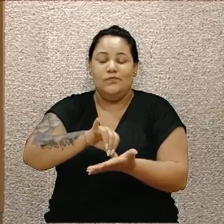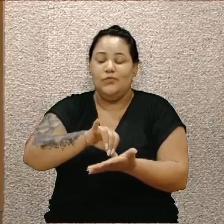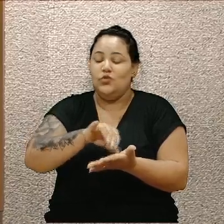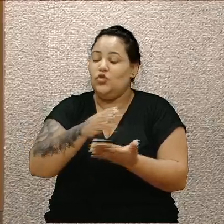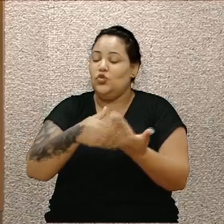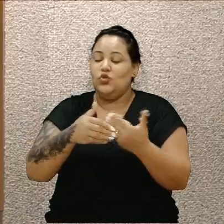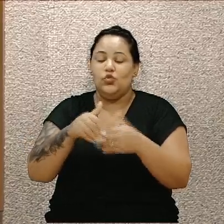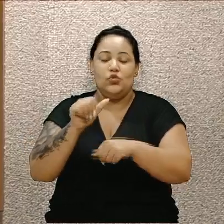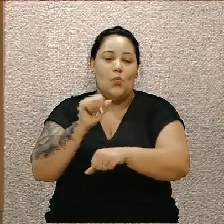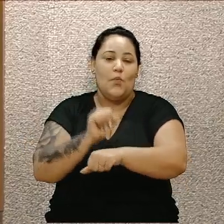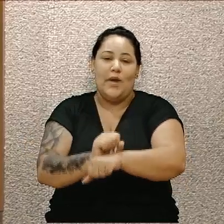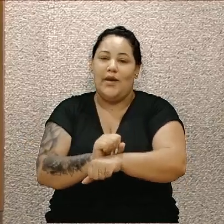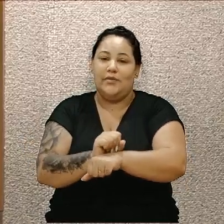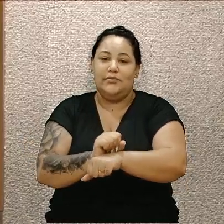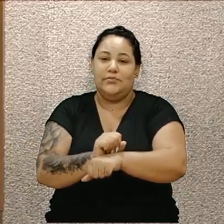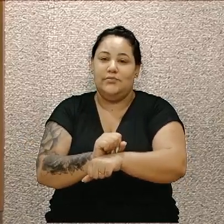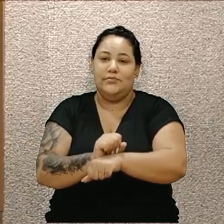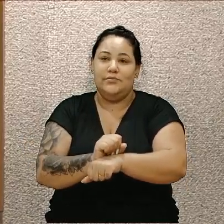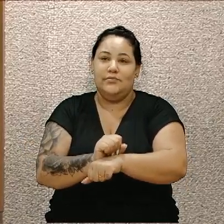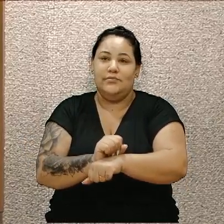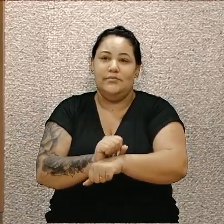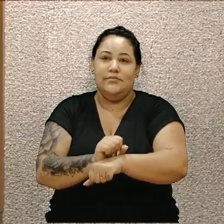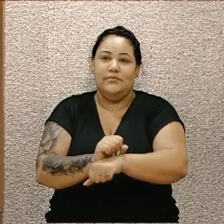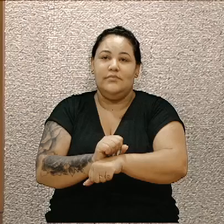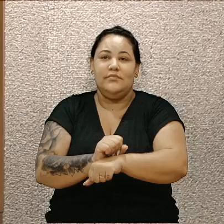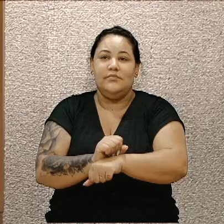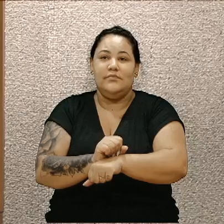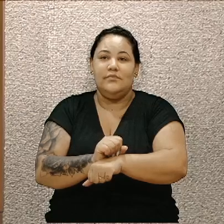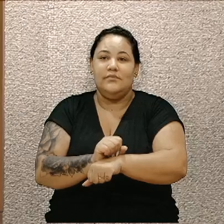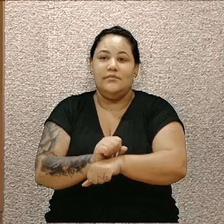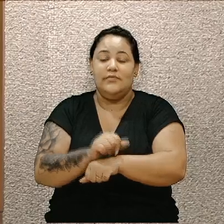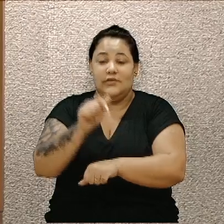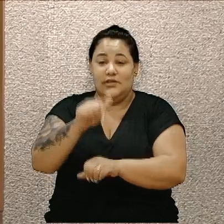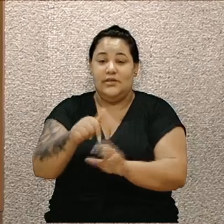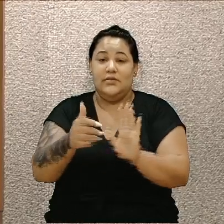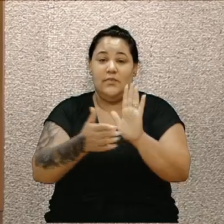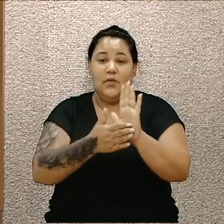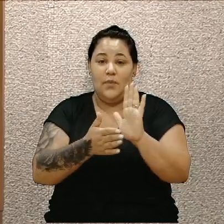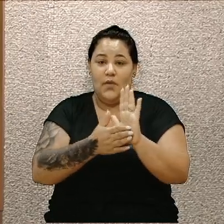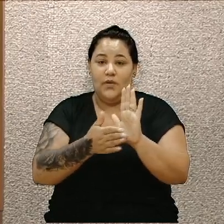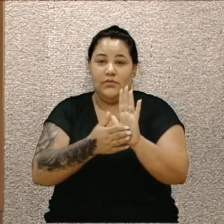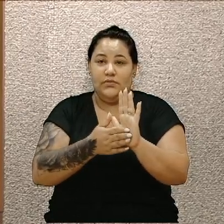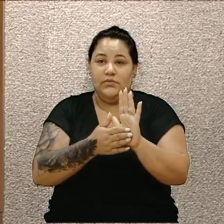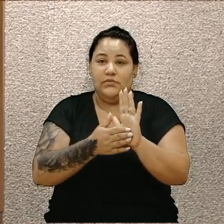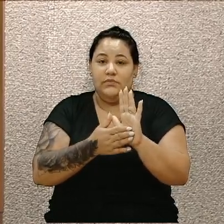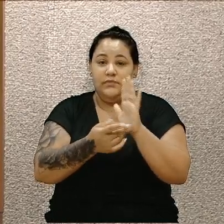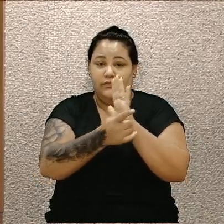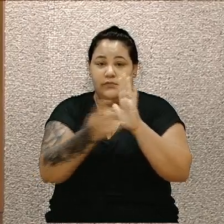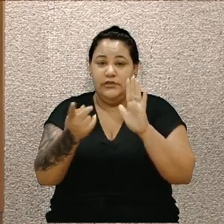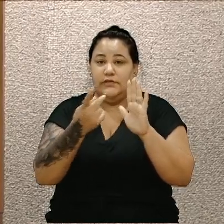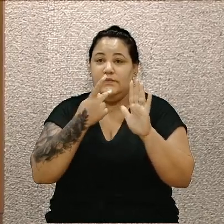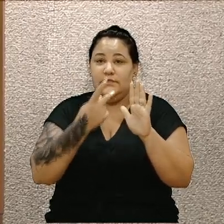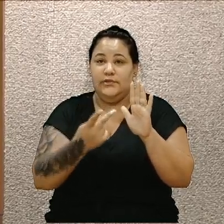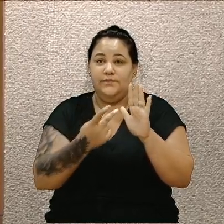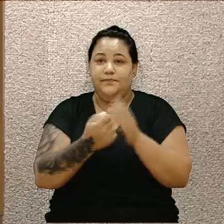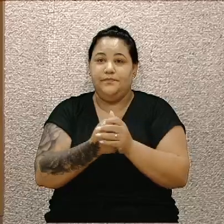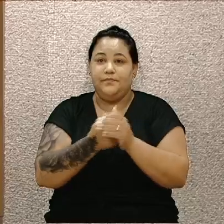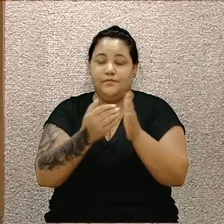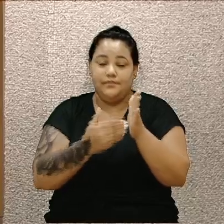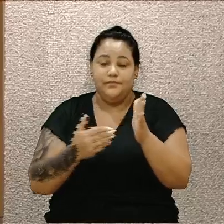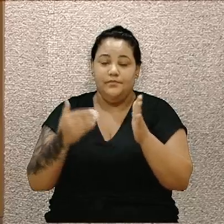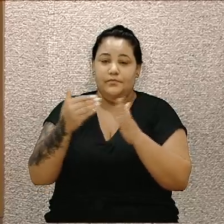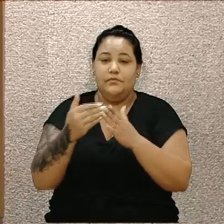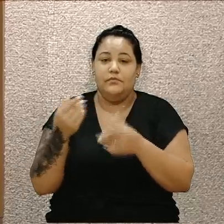engarrafada, né? Então, essa proposta que a Vossa Senhoria levanta, de retomar essa discussão do trem